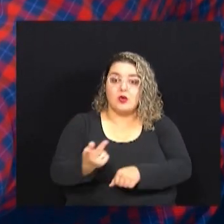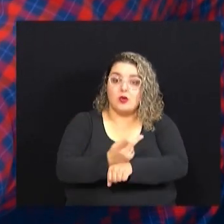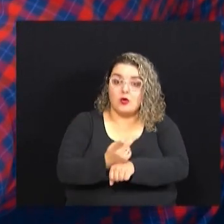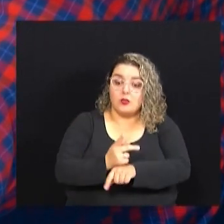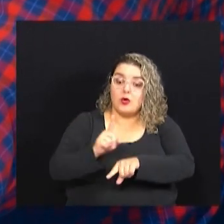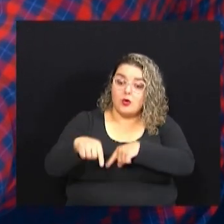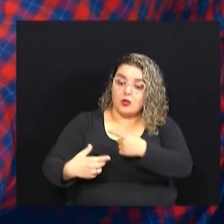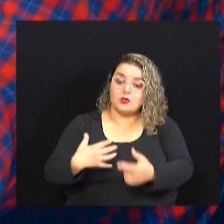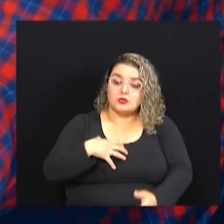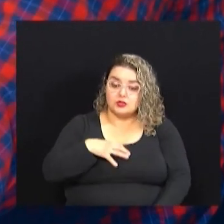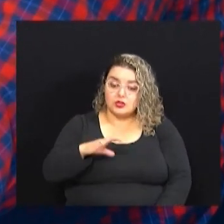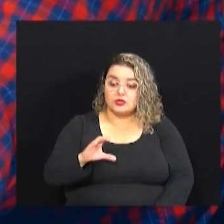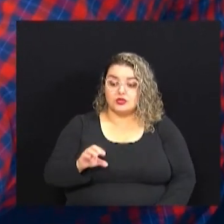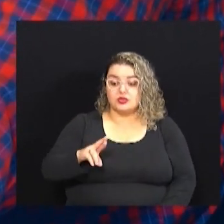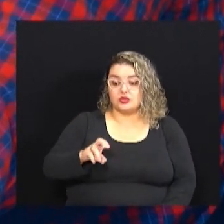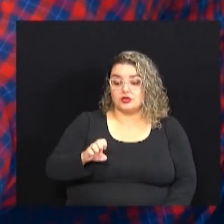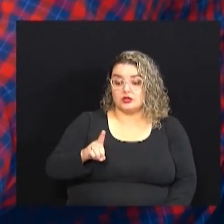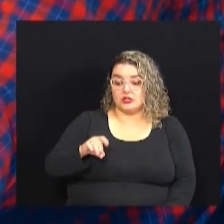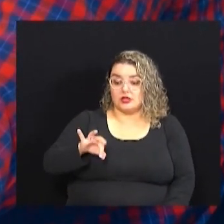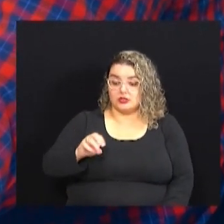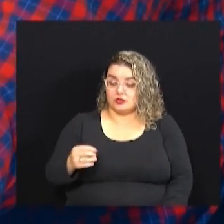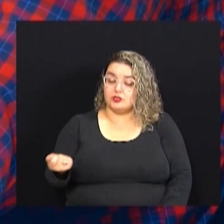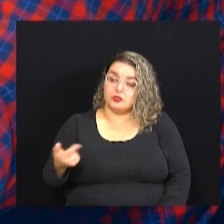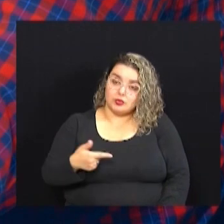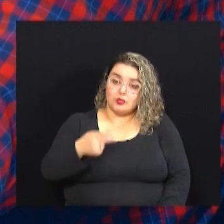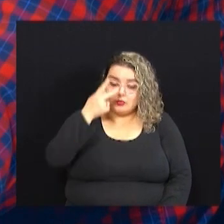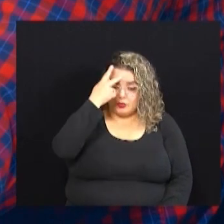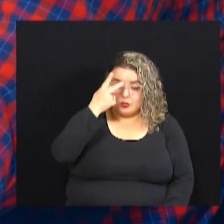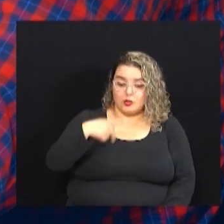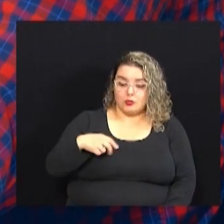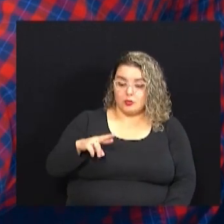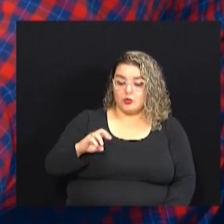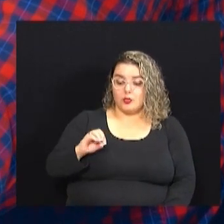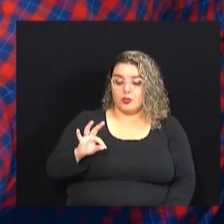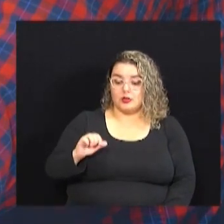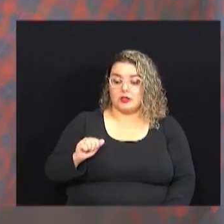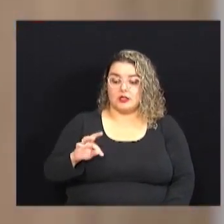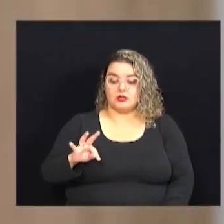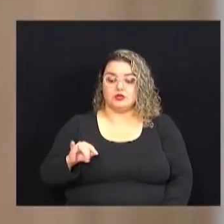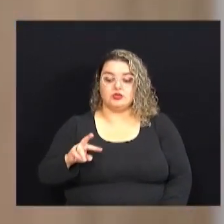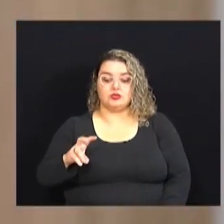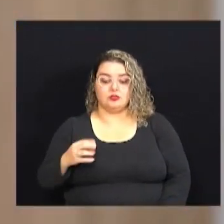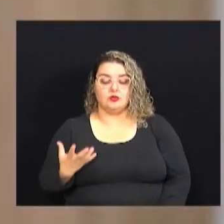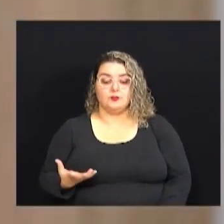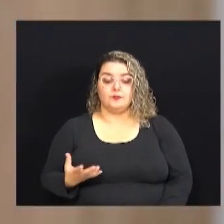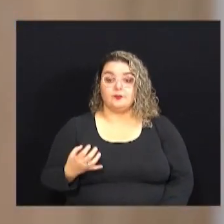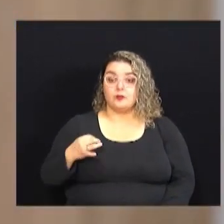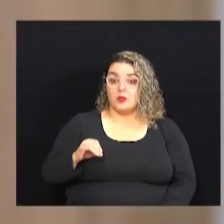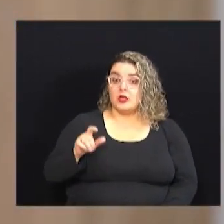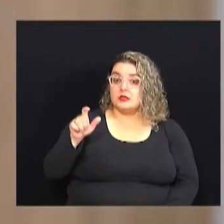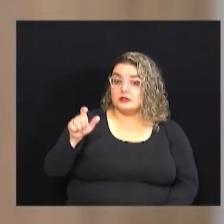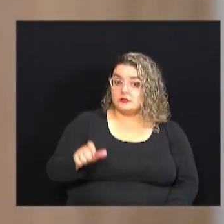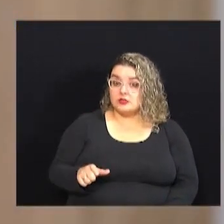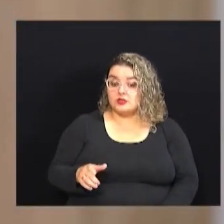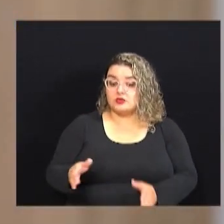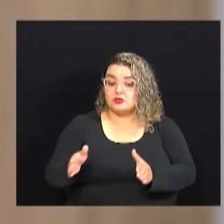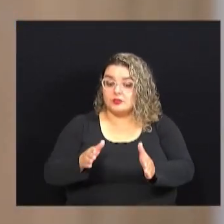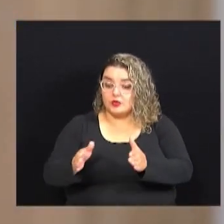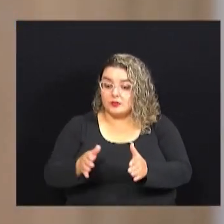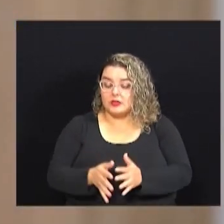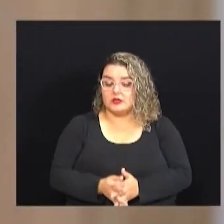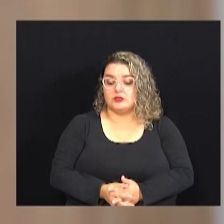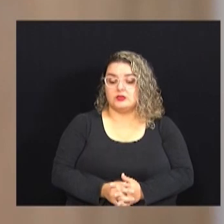você busque outras formas de crédito mais em conta do que o próprio crédito rotativo, né? E se a pessoa já chegou no